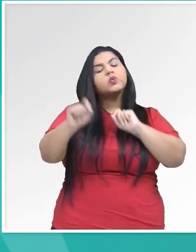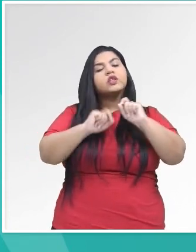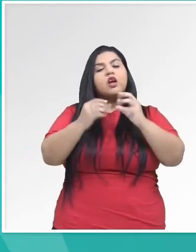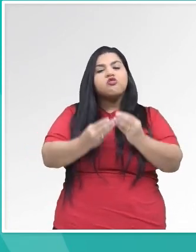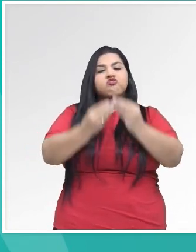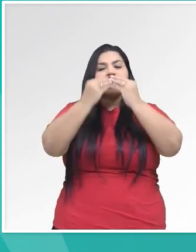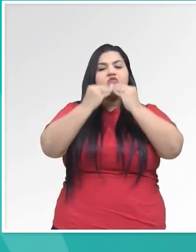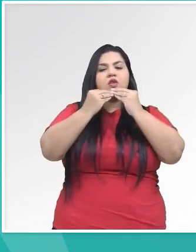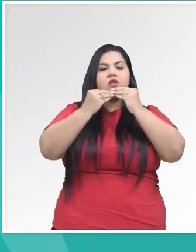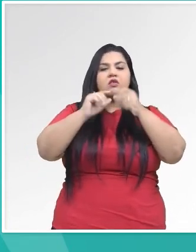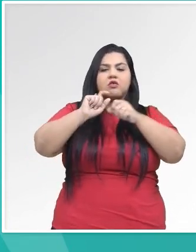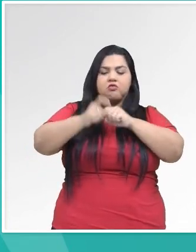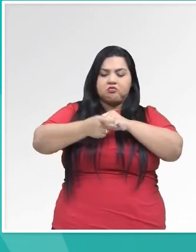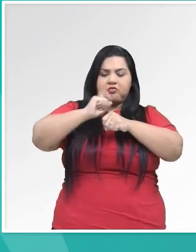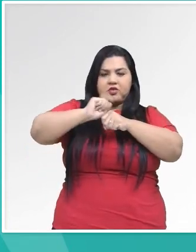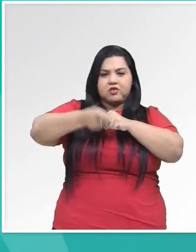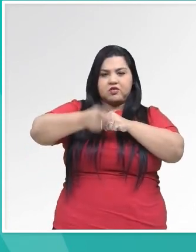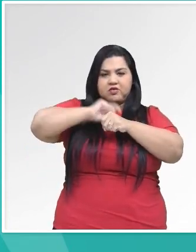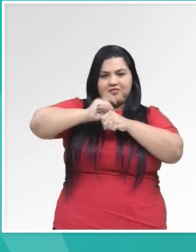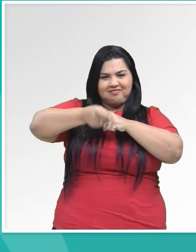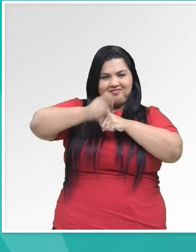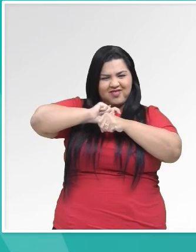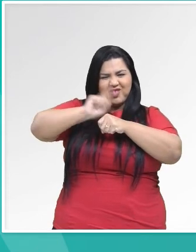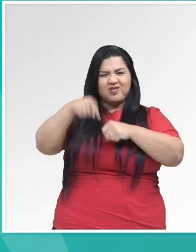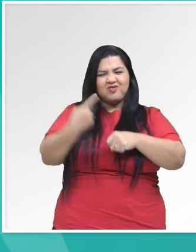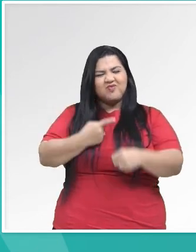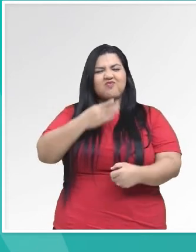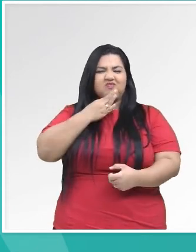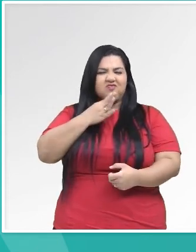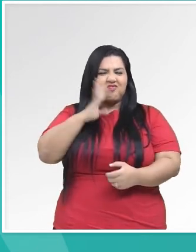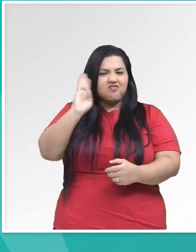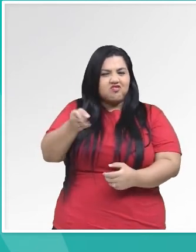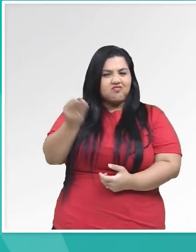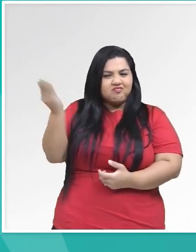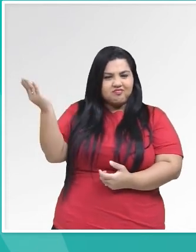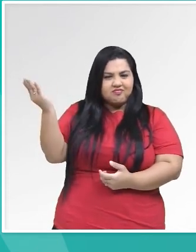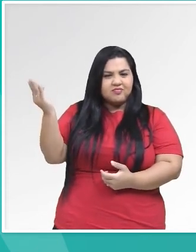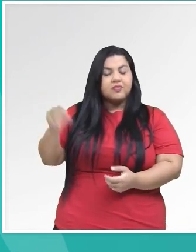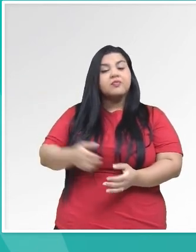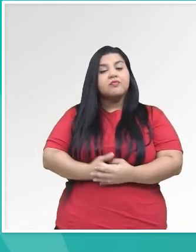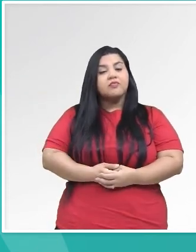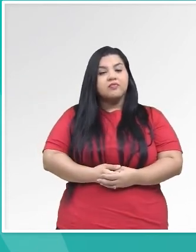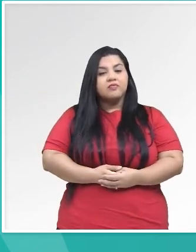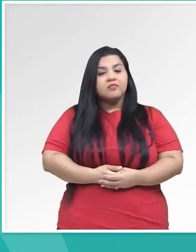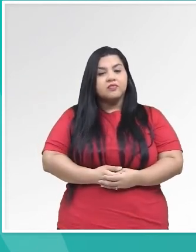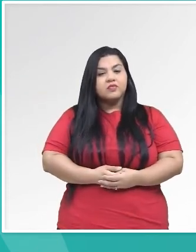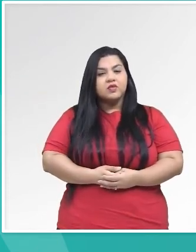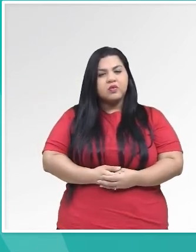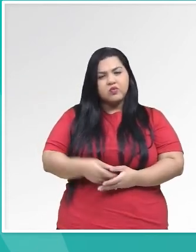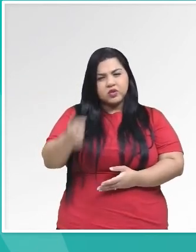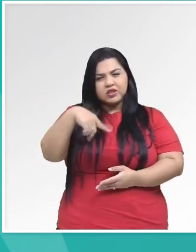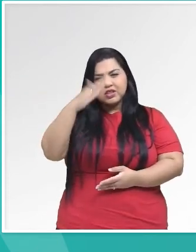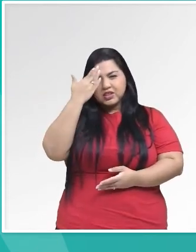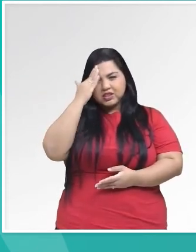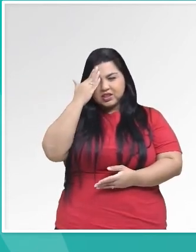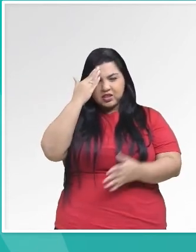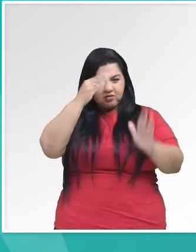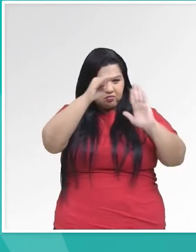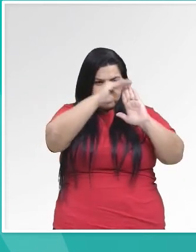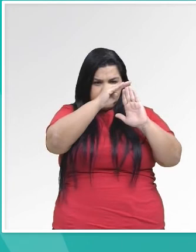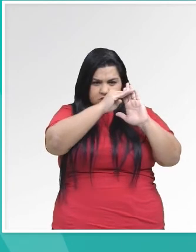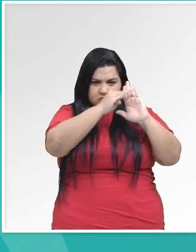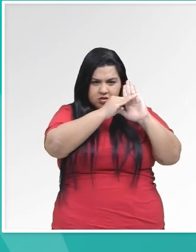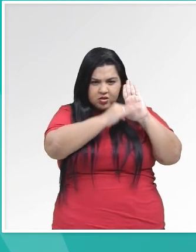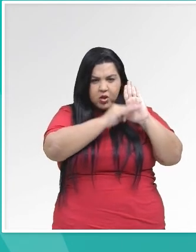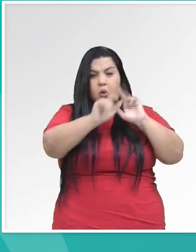sanduíche de Tucumã, o X-caboquinho que nós conhecemos, né? Então, vocês compreendem aqui a receita?